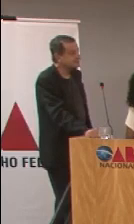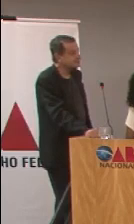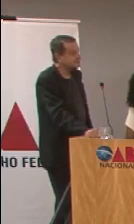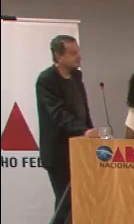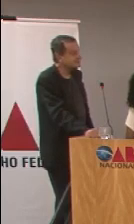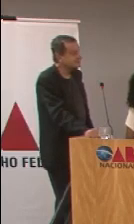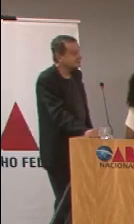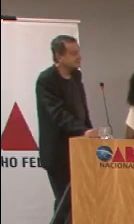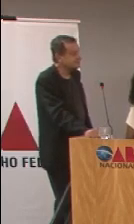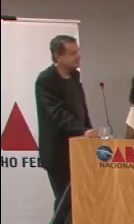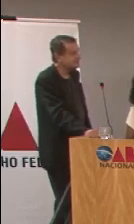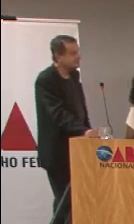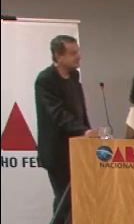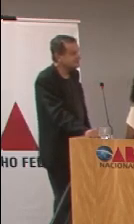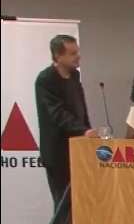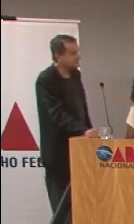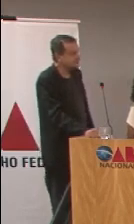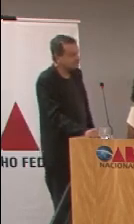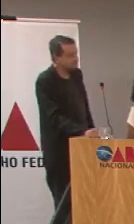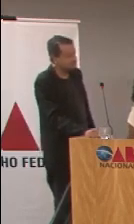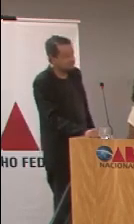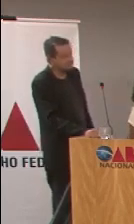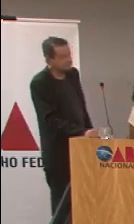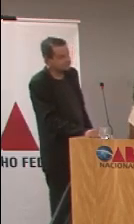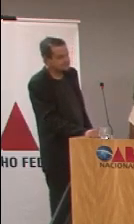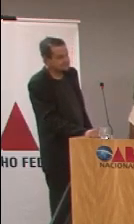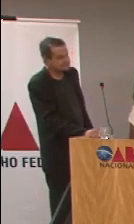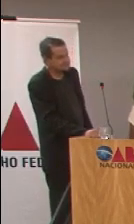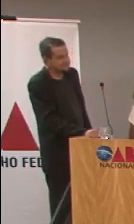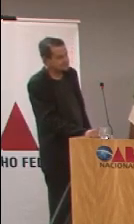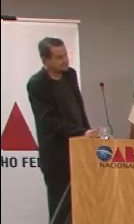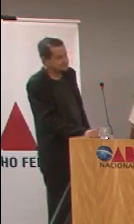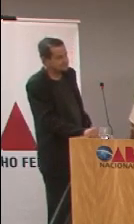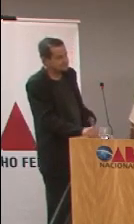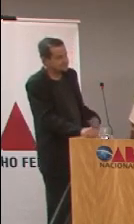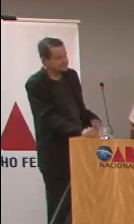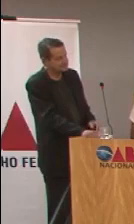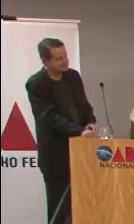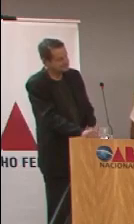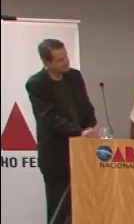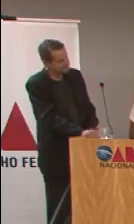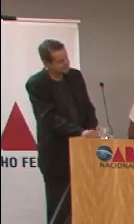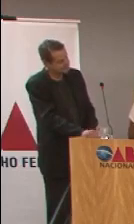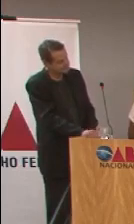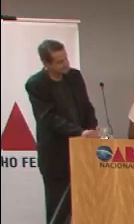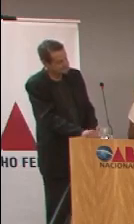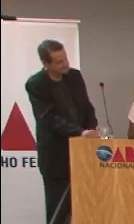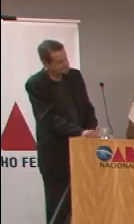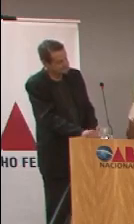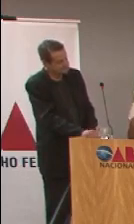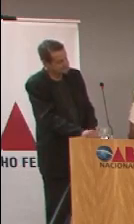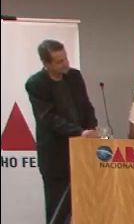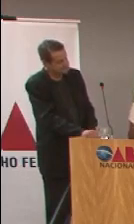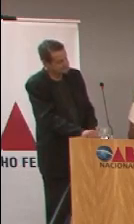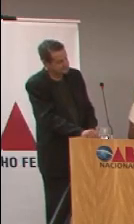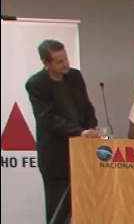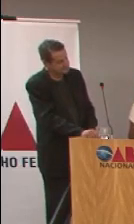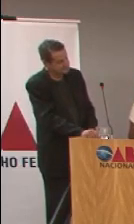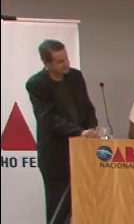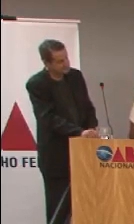Eu, enquanto periférica de quebrada, não deixaria de passar aqui em branco a memória